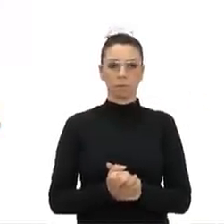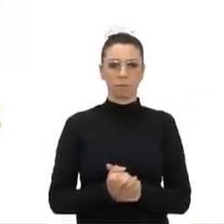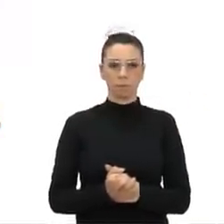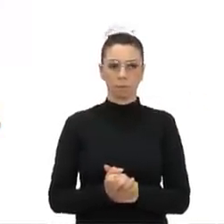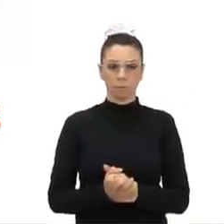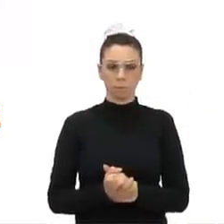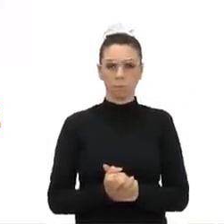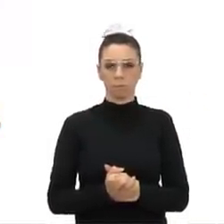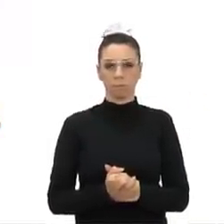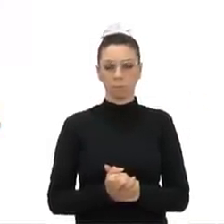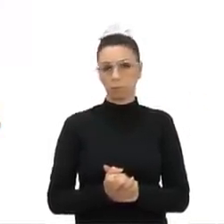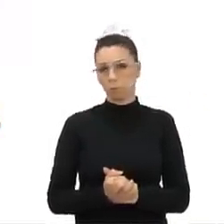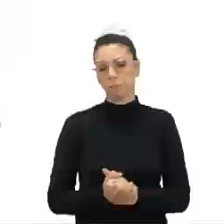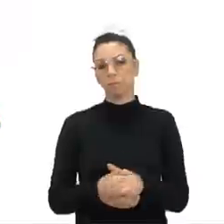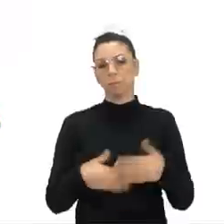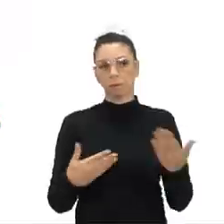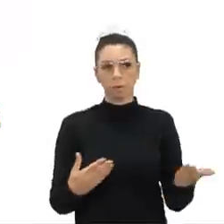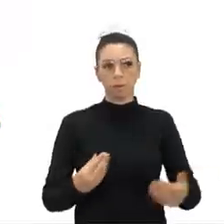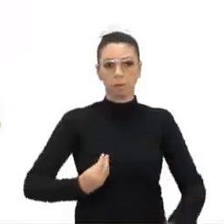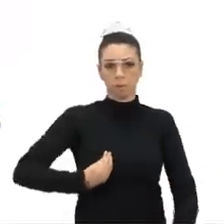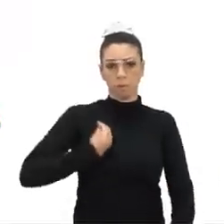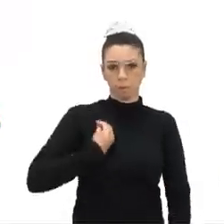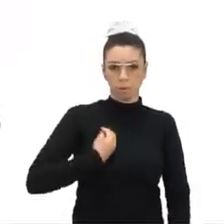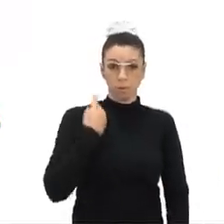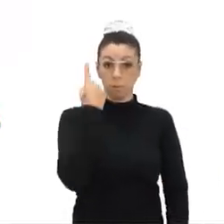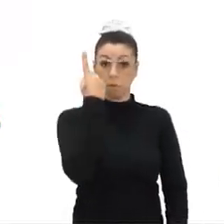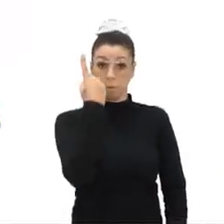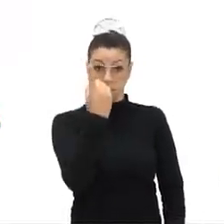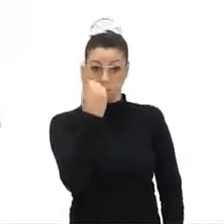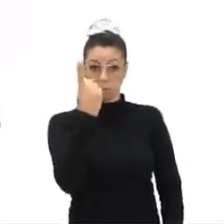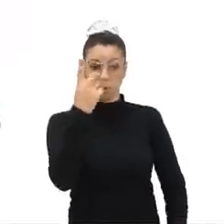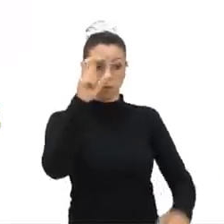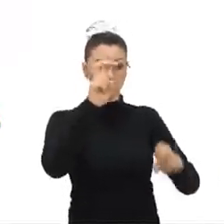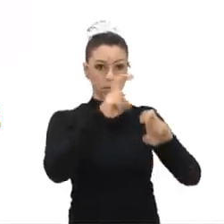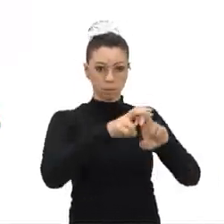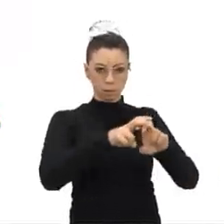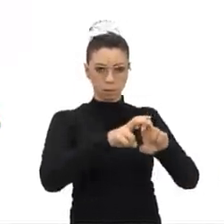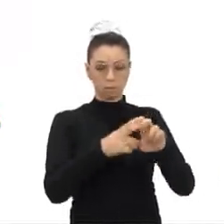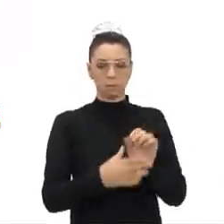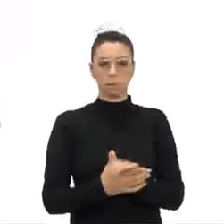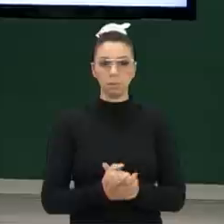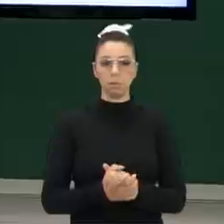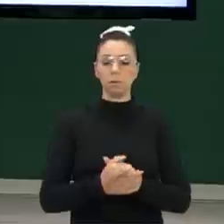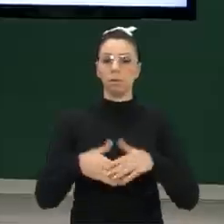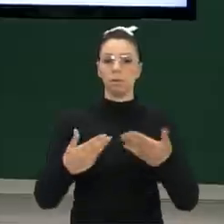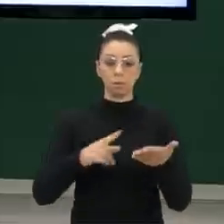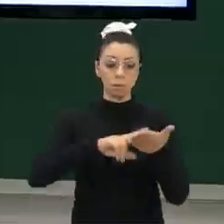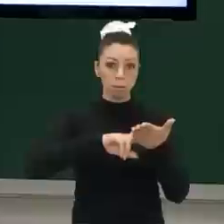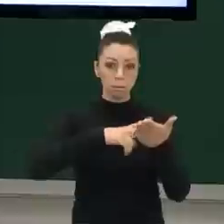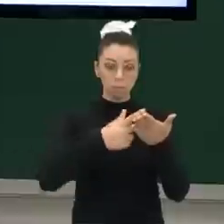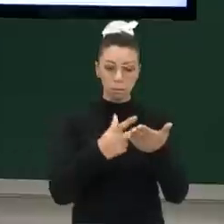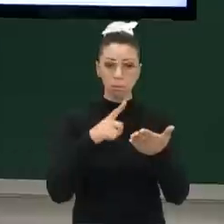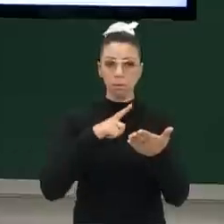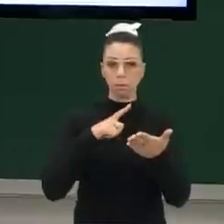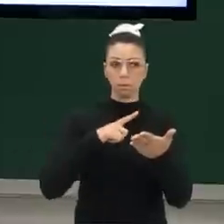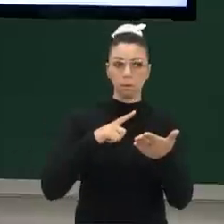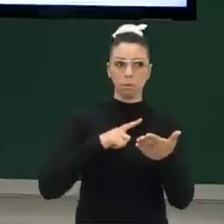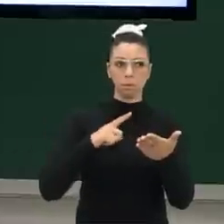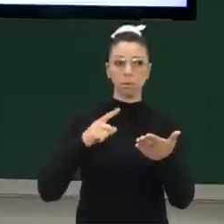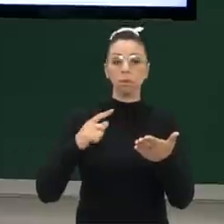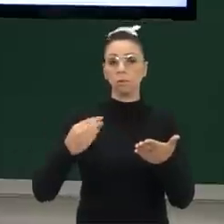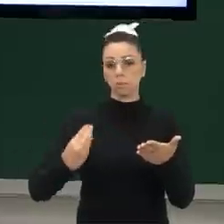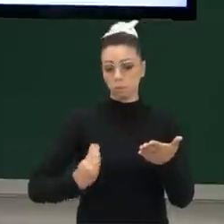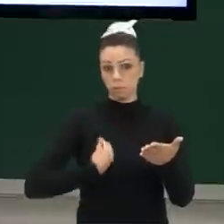Existe uma cadeira. Teacher, então, a tradução é haver, existir, essa